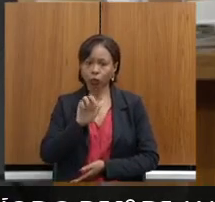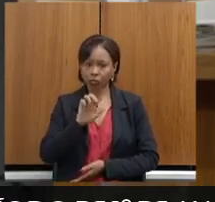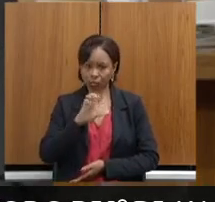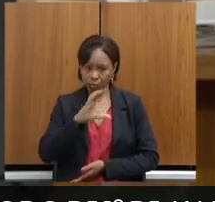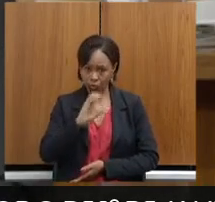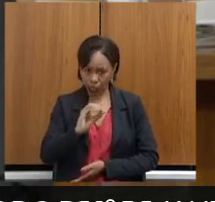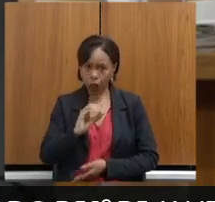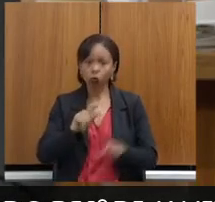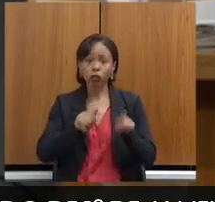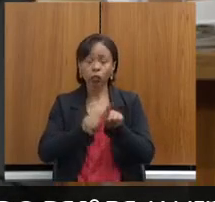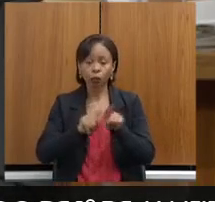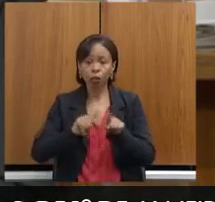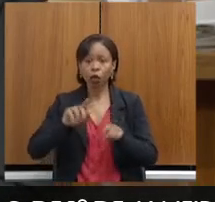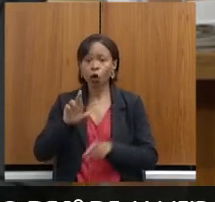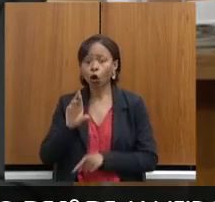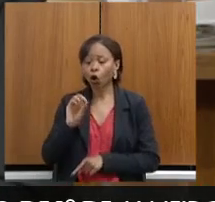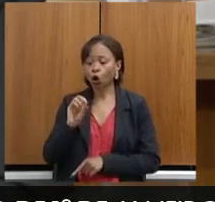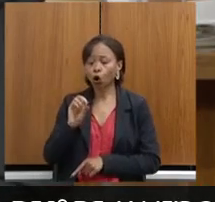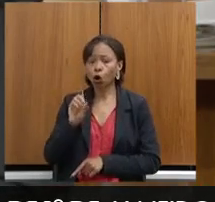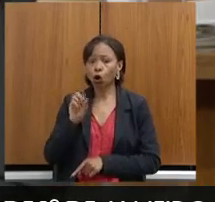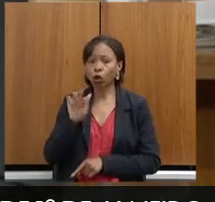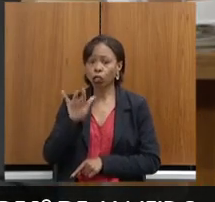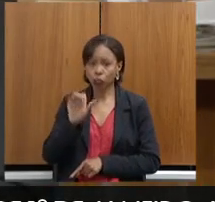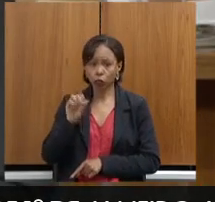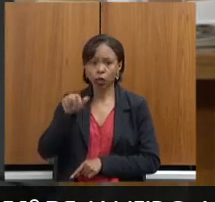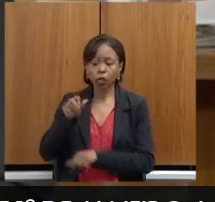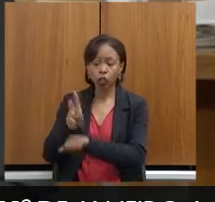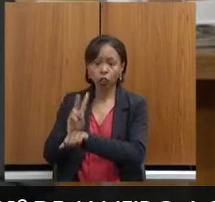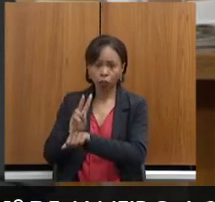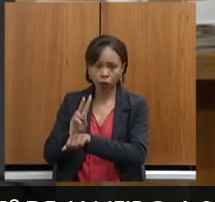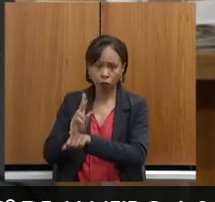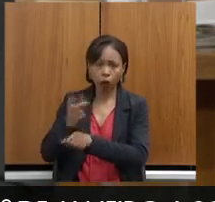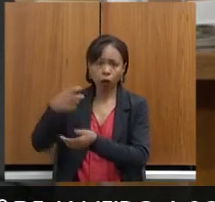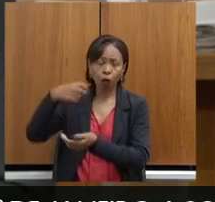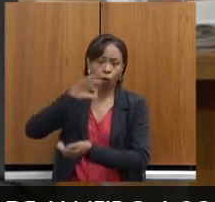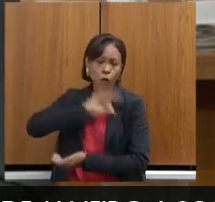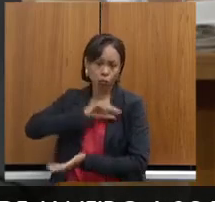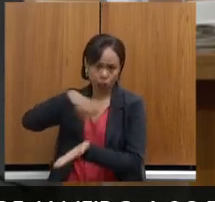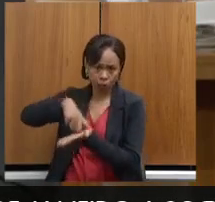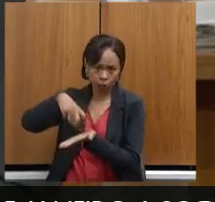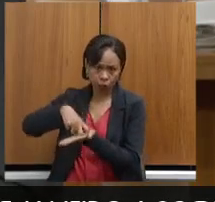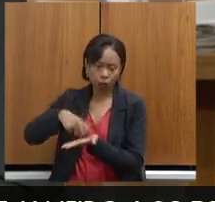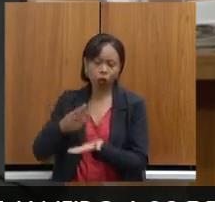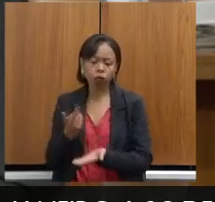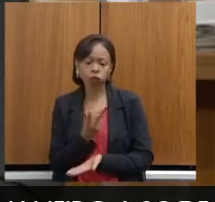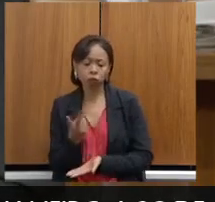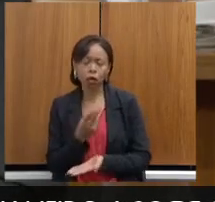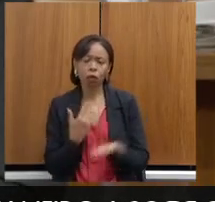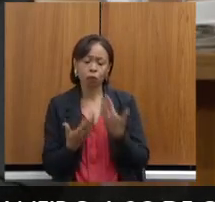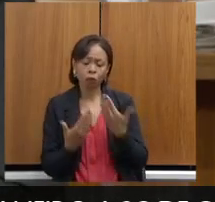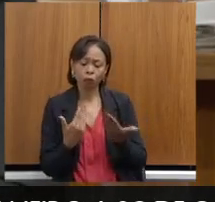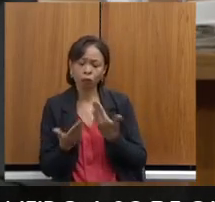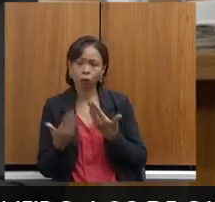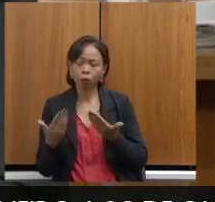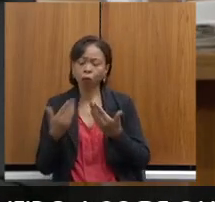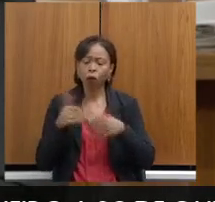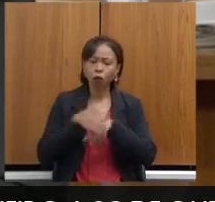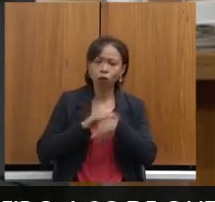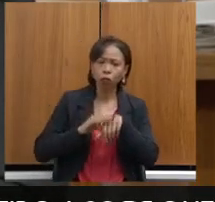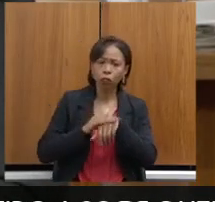com Rodrigo Machado que é o chefe da polícia penal e sempre destacando o que esse dever de entregar